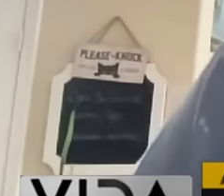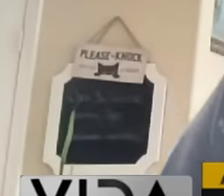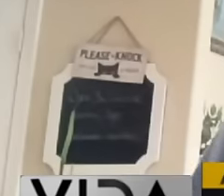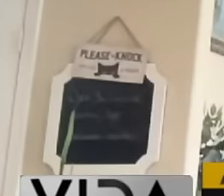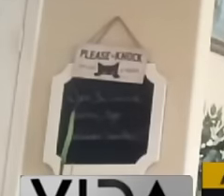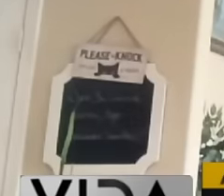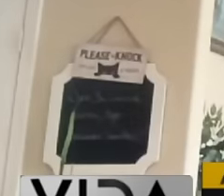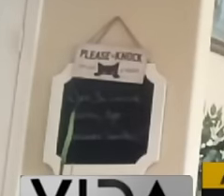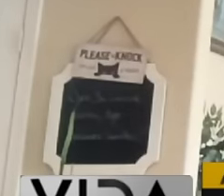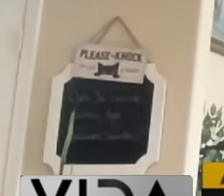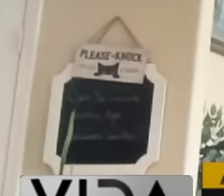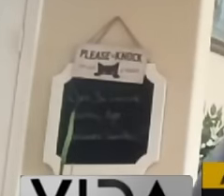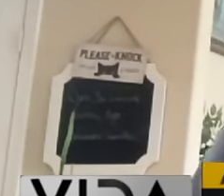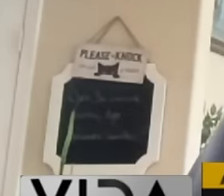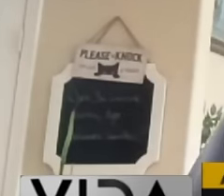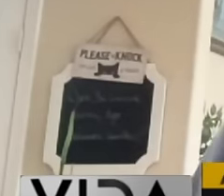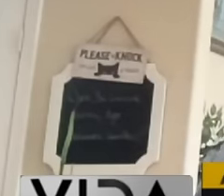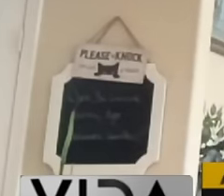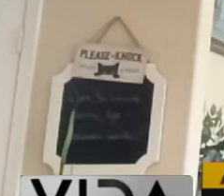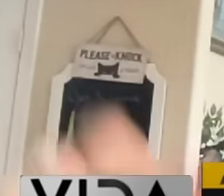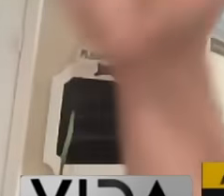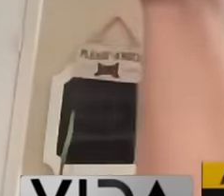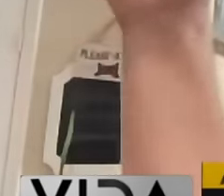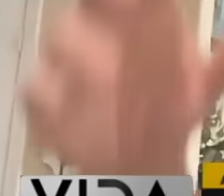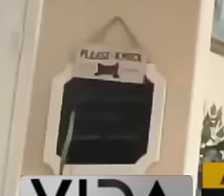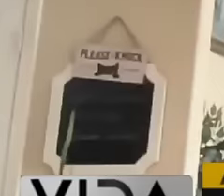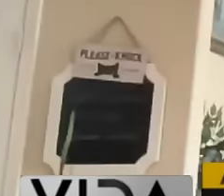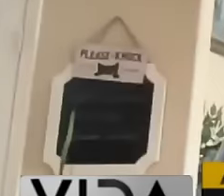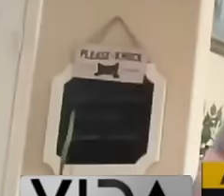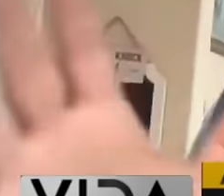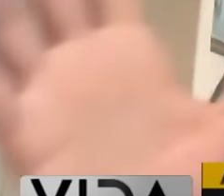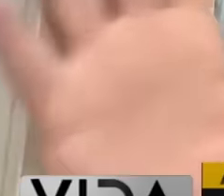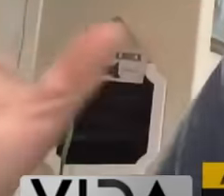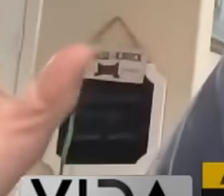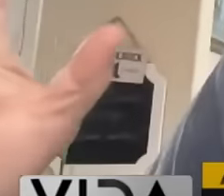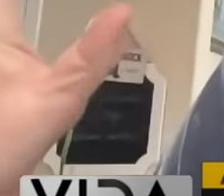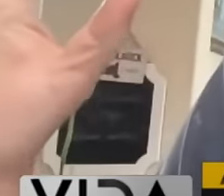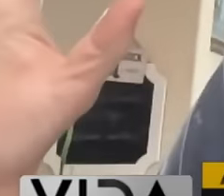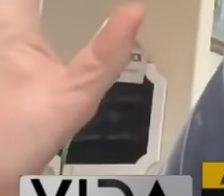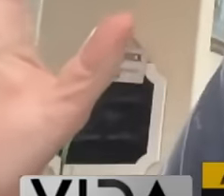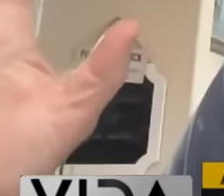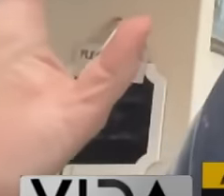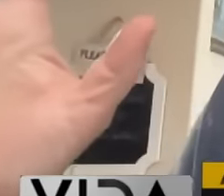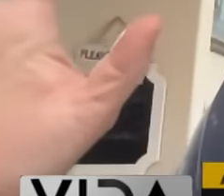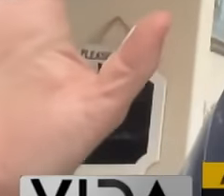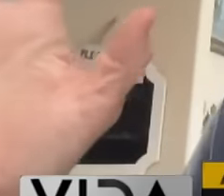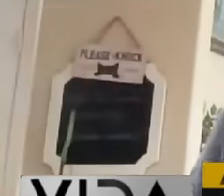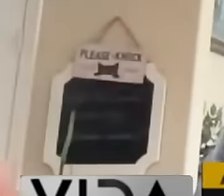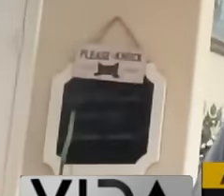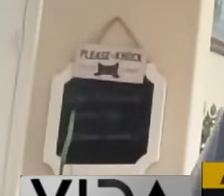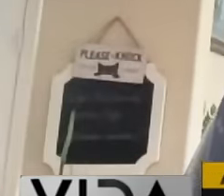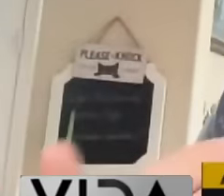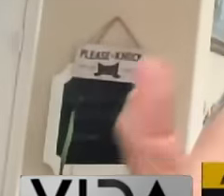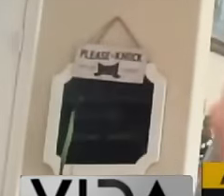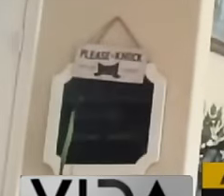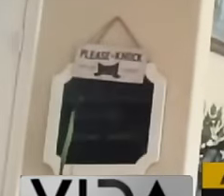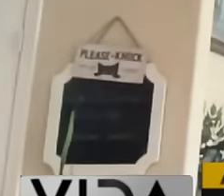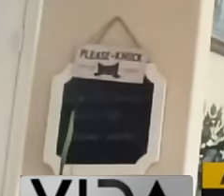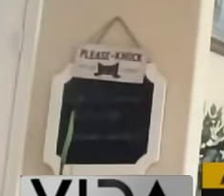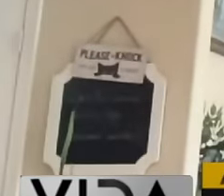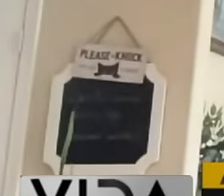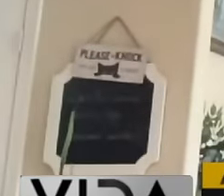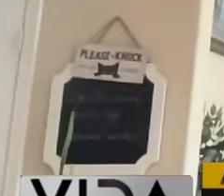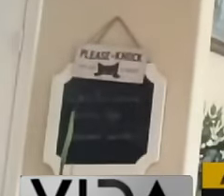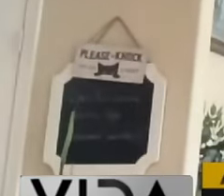presidente? Você chamou o nosso presidente de bandido? Você acha... Não, nunca. A pergunta nunca é essa. A pergunta é: onde você vai